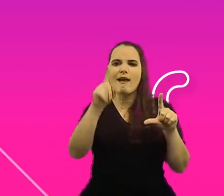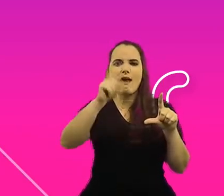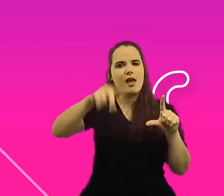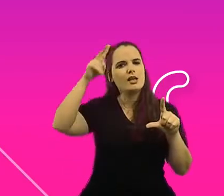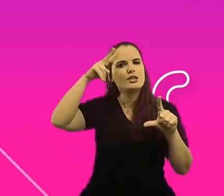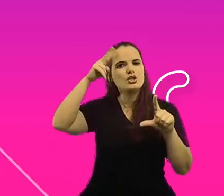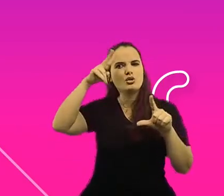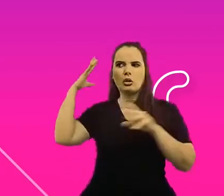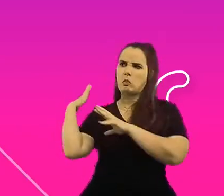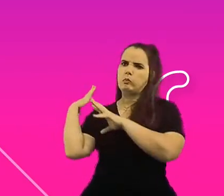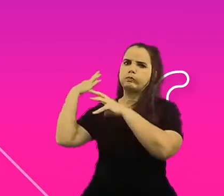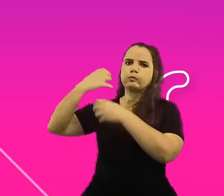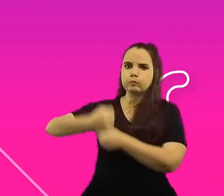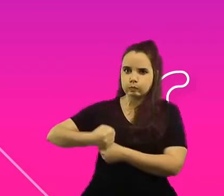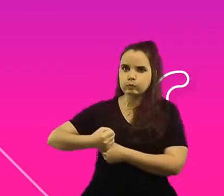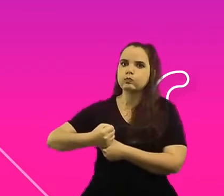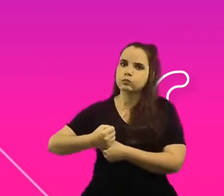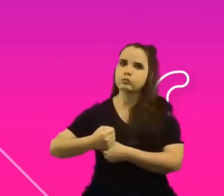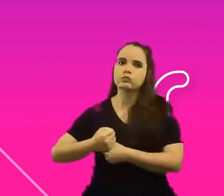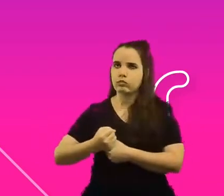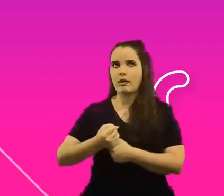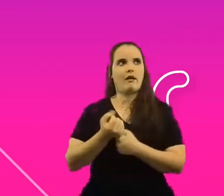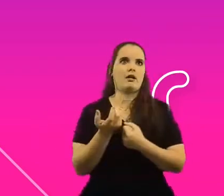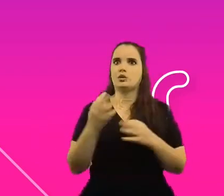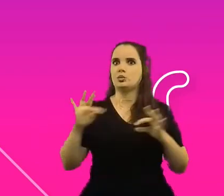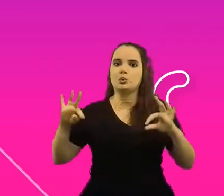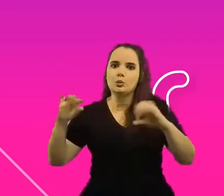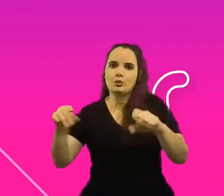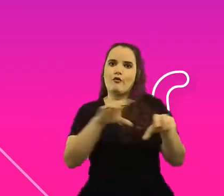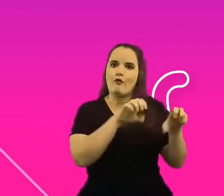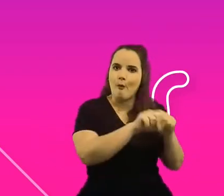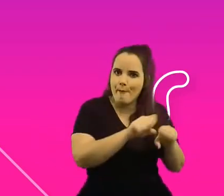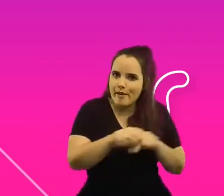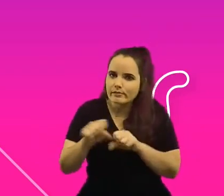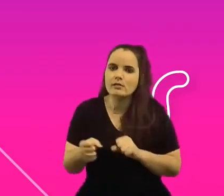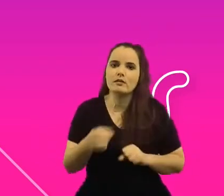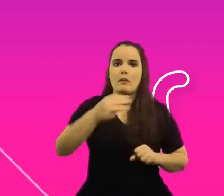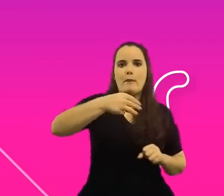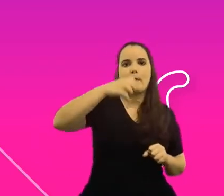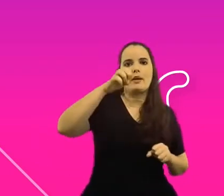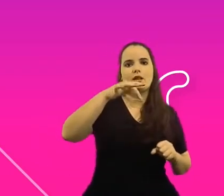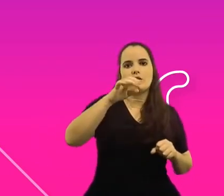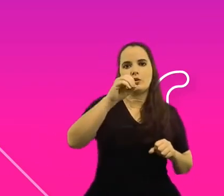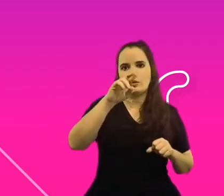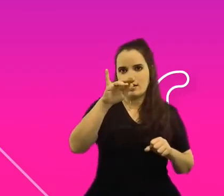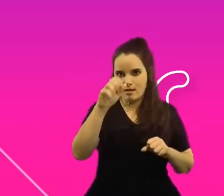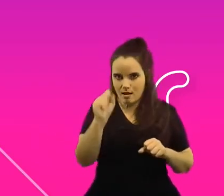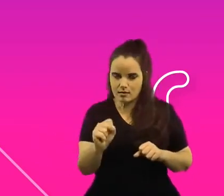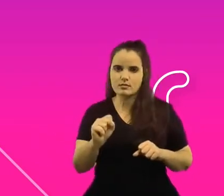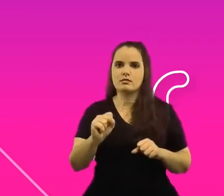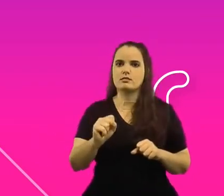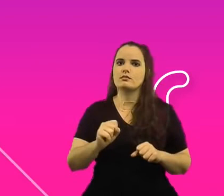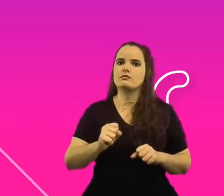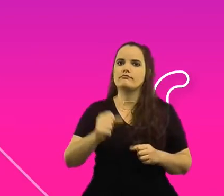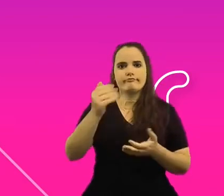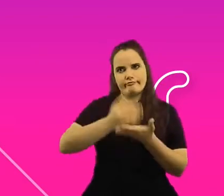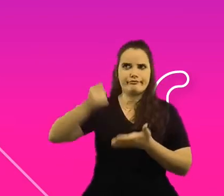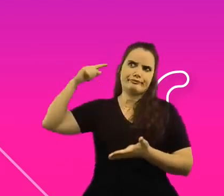as formações e mentorias que o SGB vem desenvolvendo desde 2018. E aí, ali, vocês